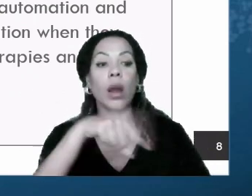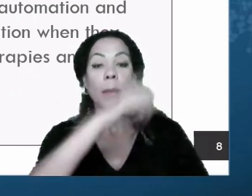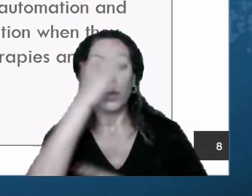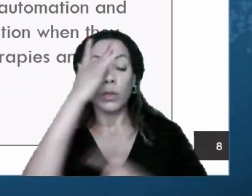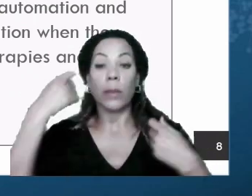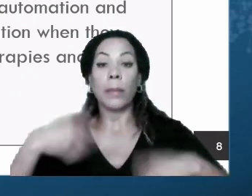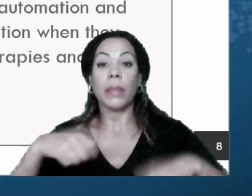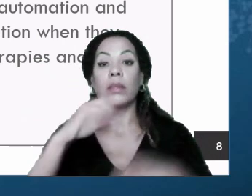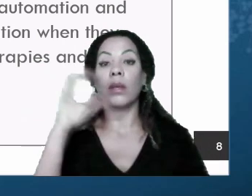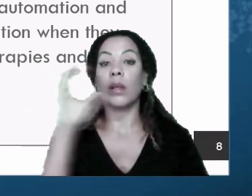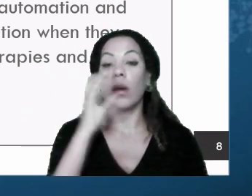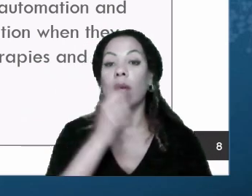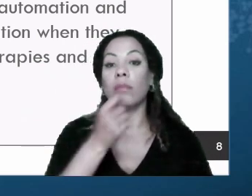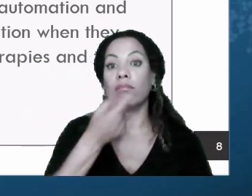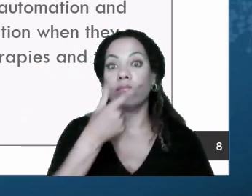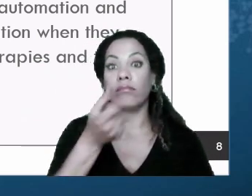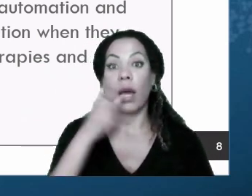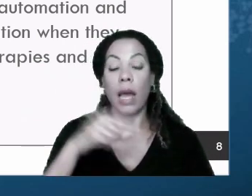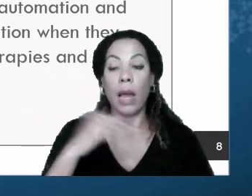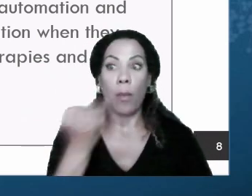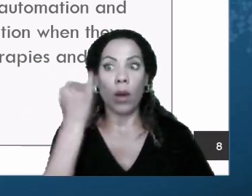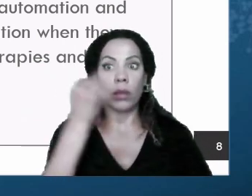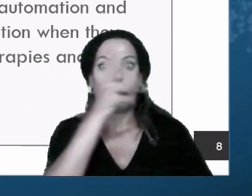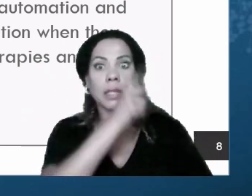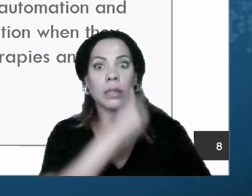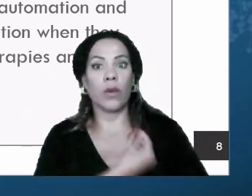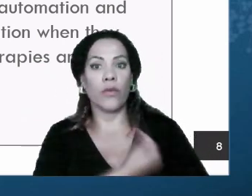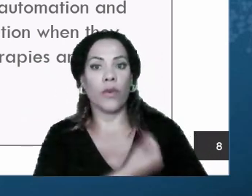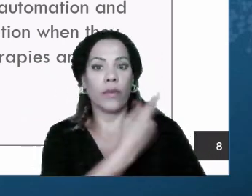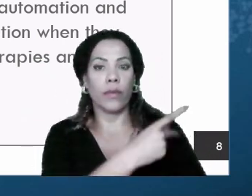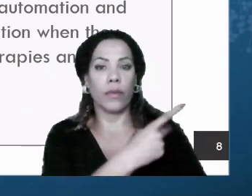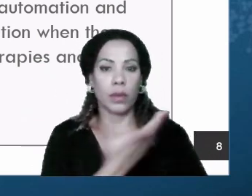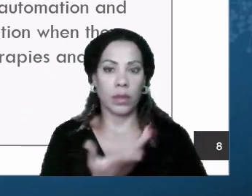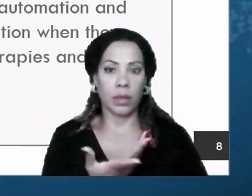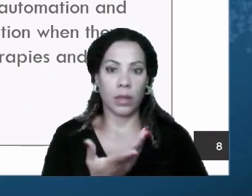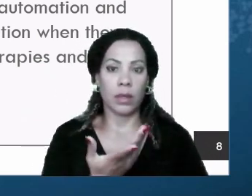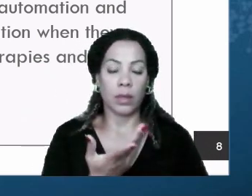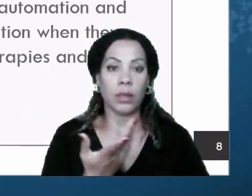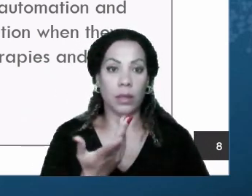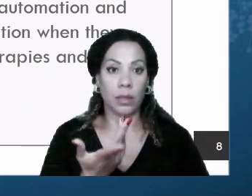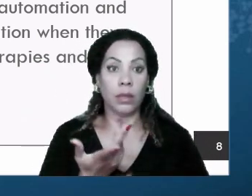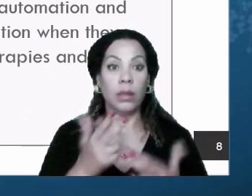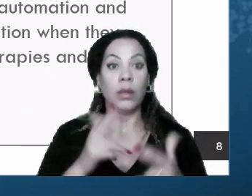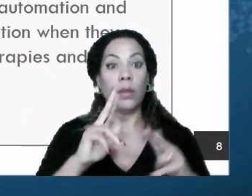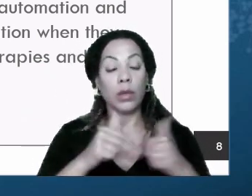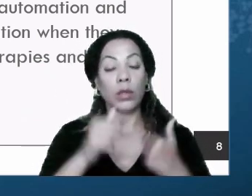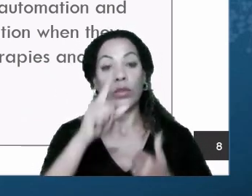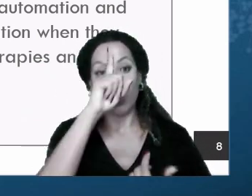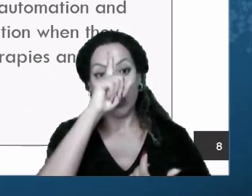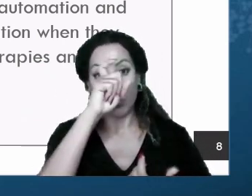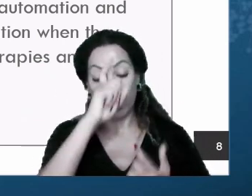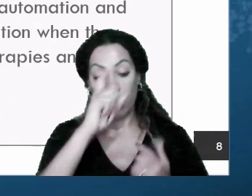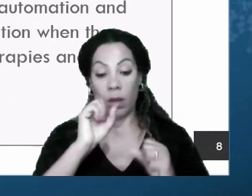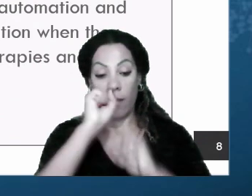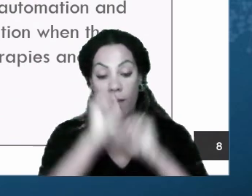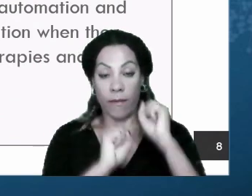um medicamento tão vital, tão importante para a sua saúde. É melhor para os hospitais. Quando os hospitais fabricam os produtos,